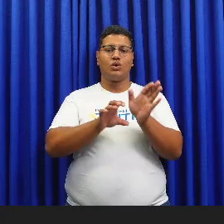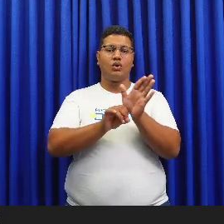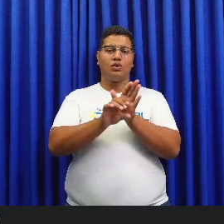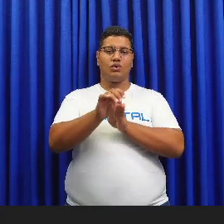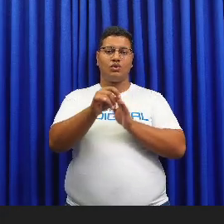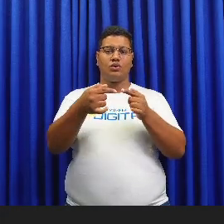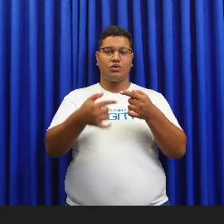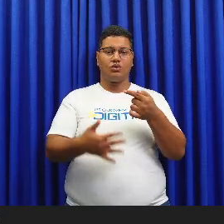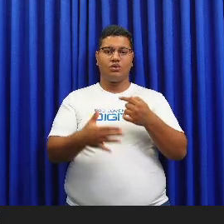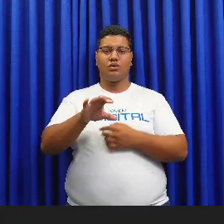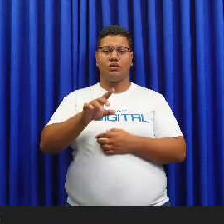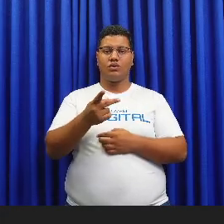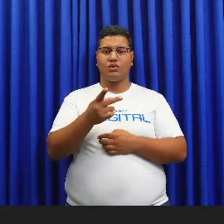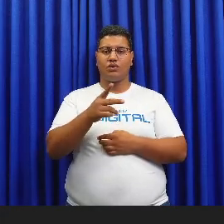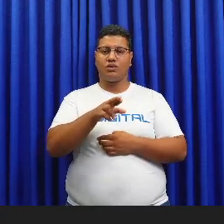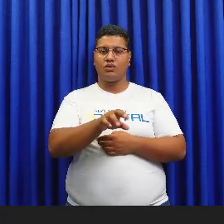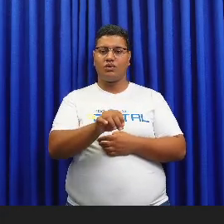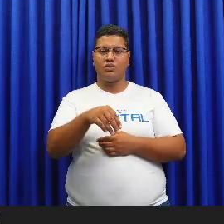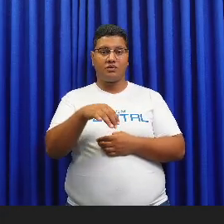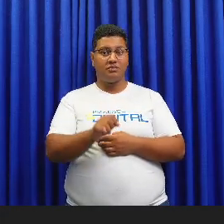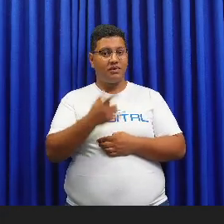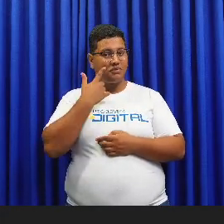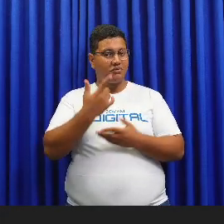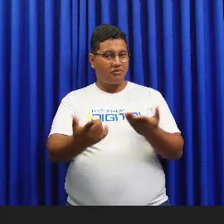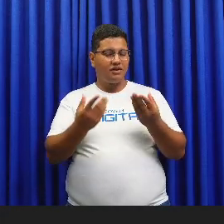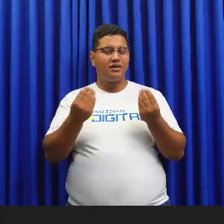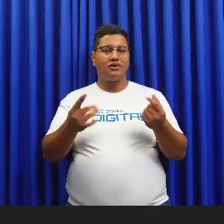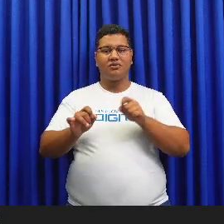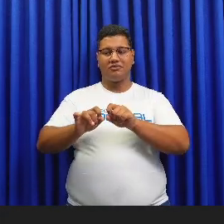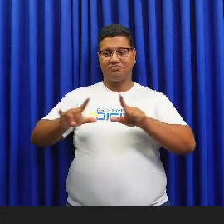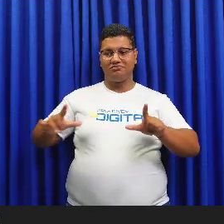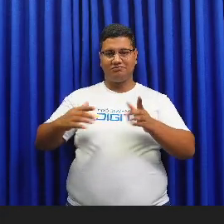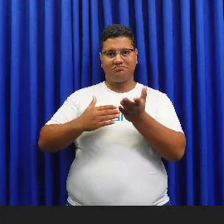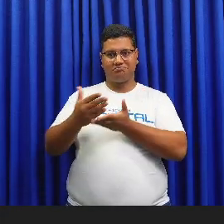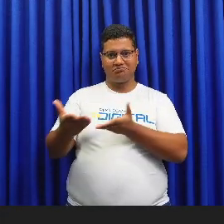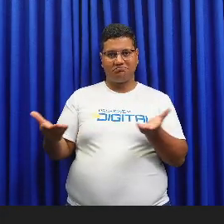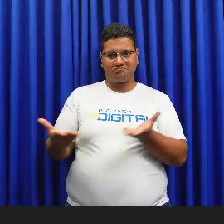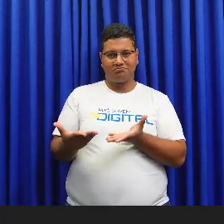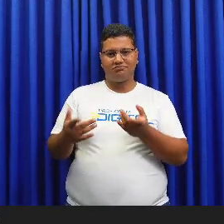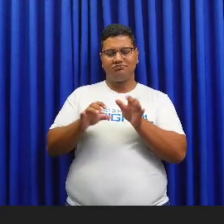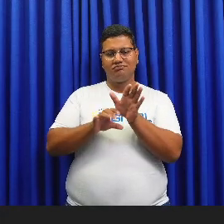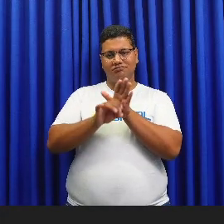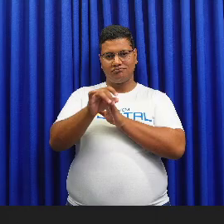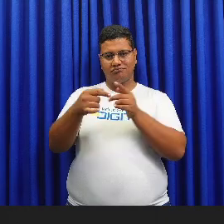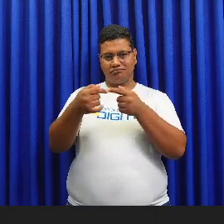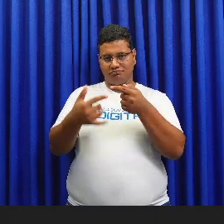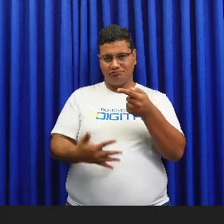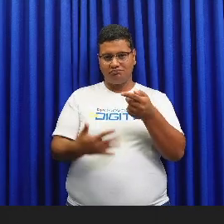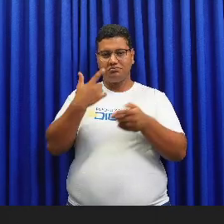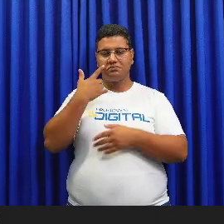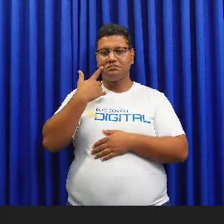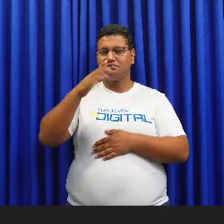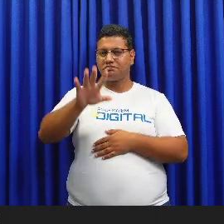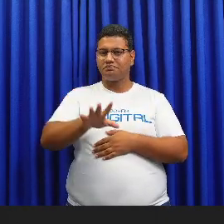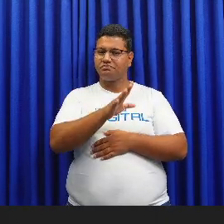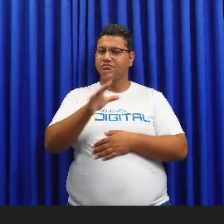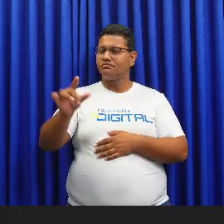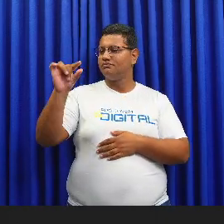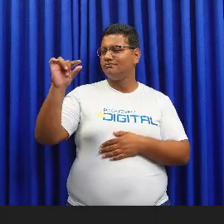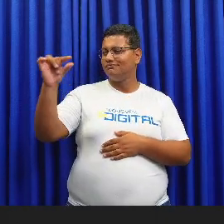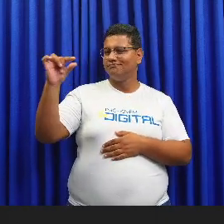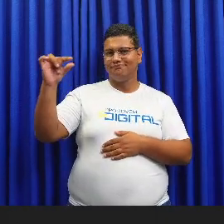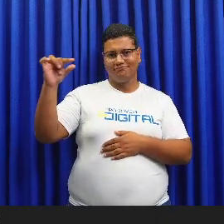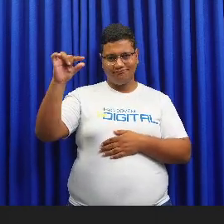Google Chrome, aí vai aparecer aqui para você essa tela de início aqui do Google. Nesse mosaico bem aqui no